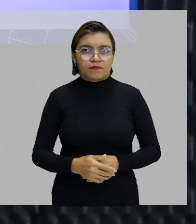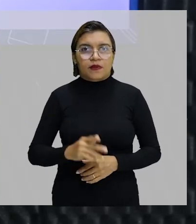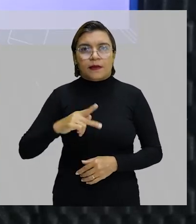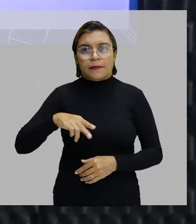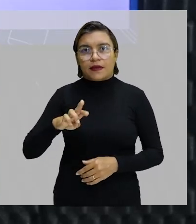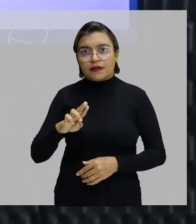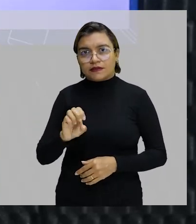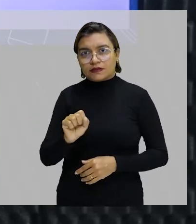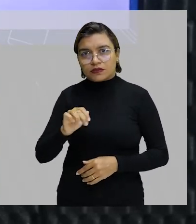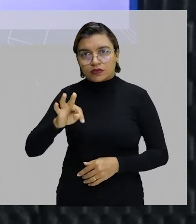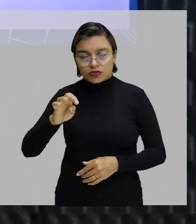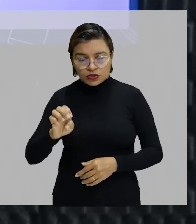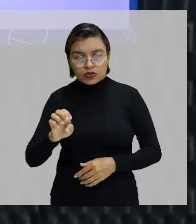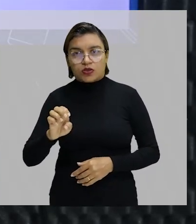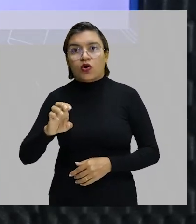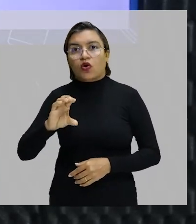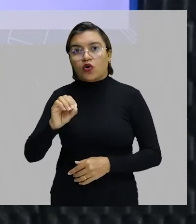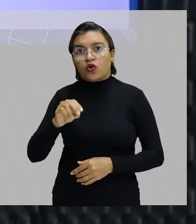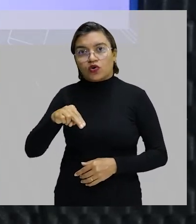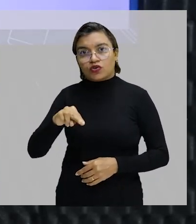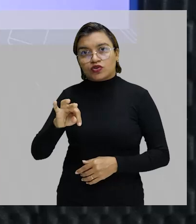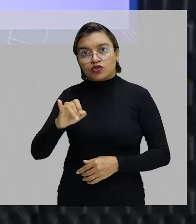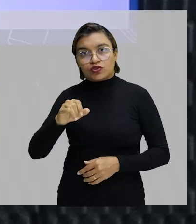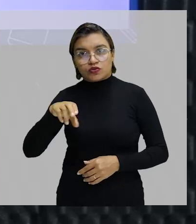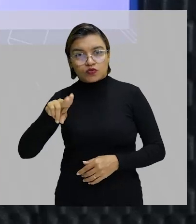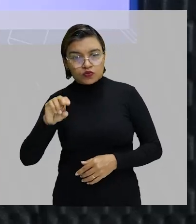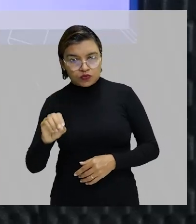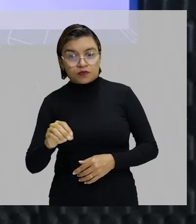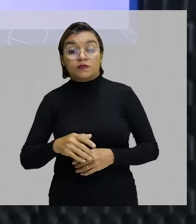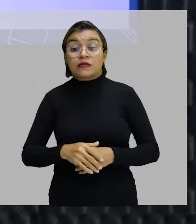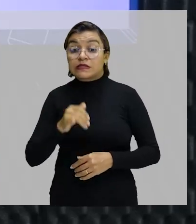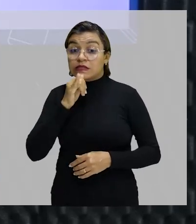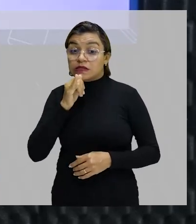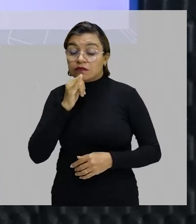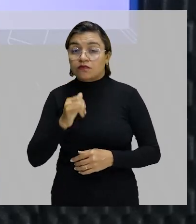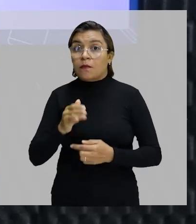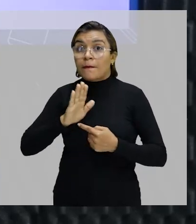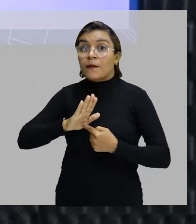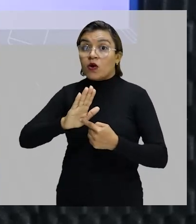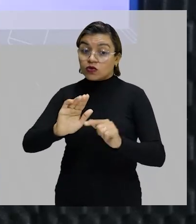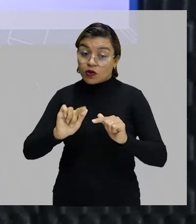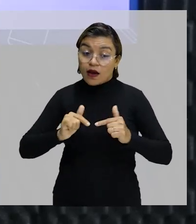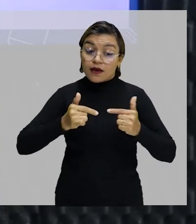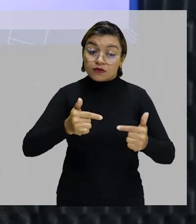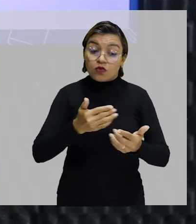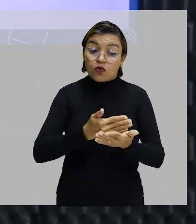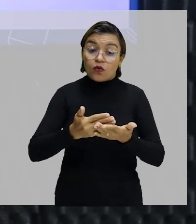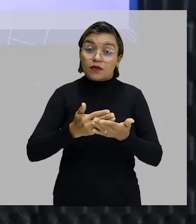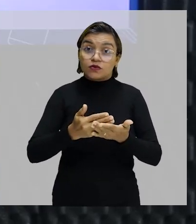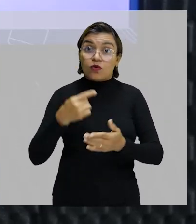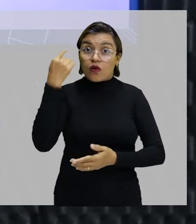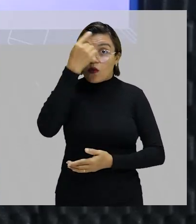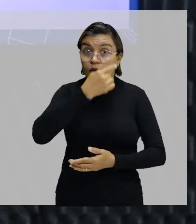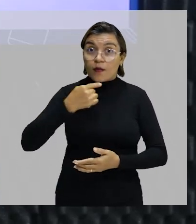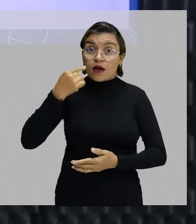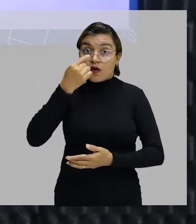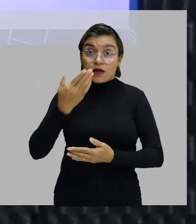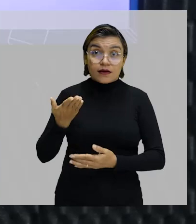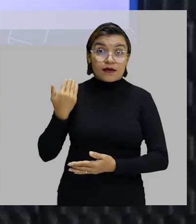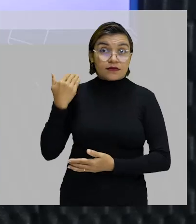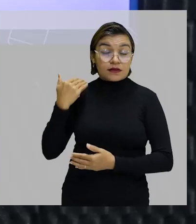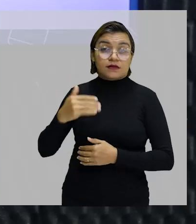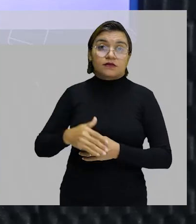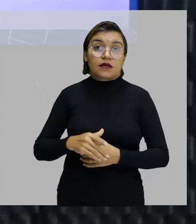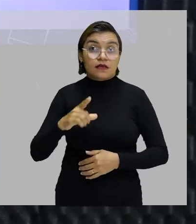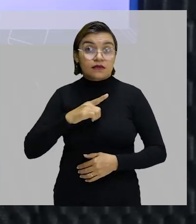now. Nesse caso, ó, eu estou especificando que essa ação começou há 1 hora atrás. Ela tem